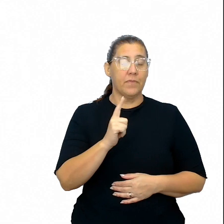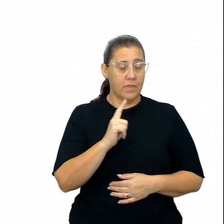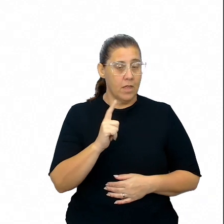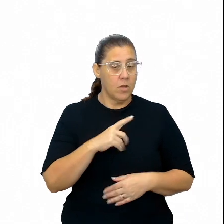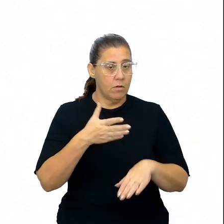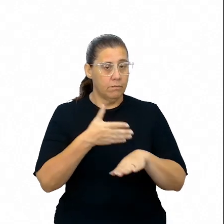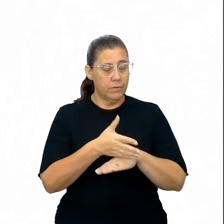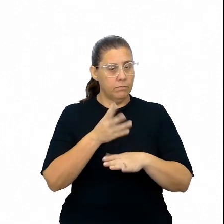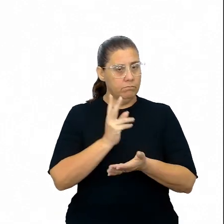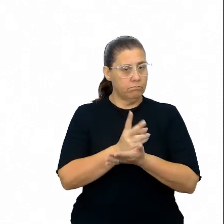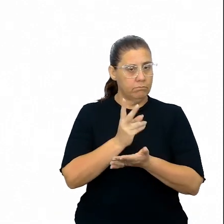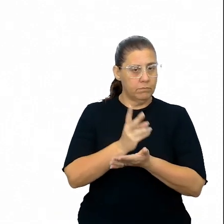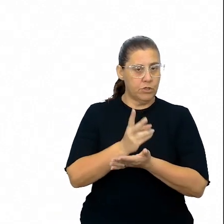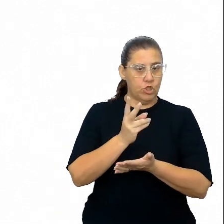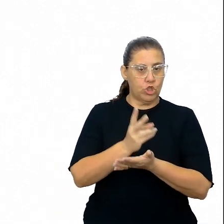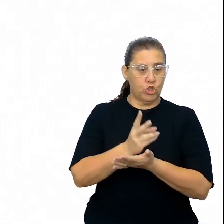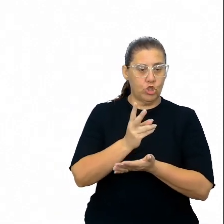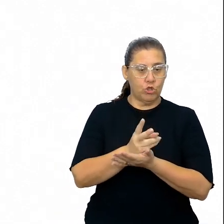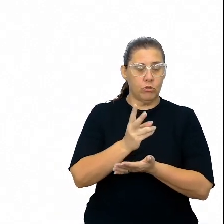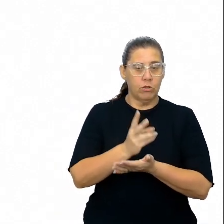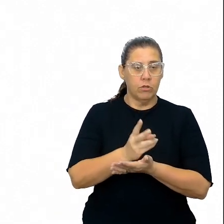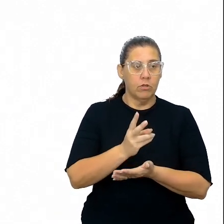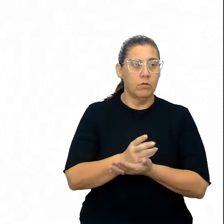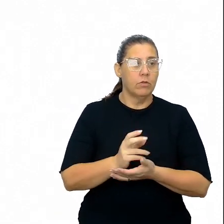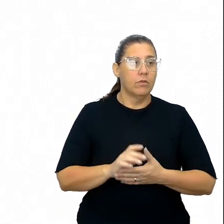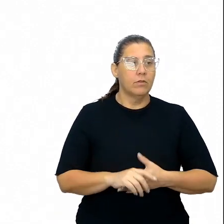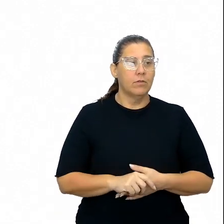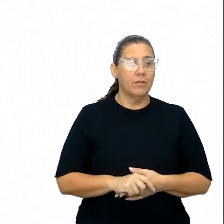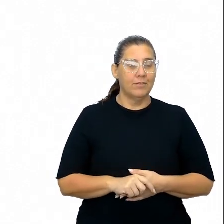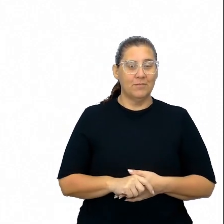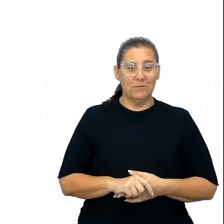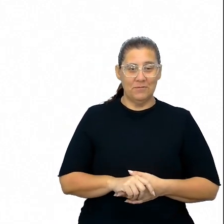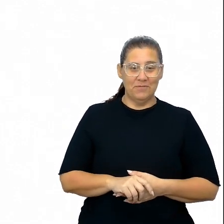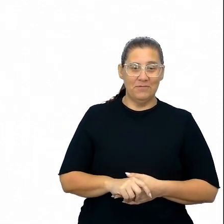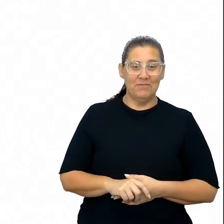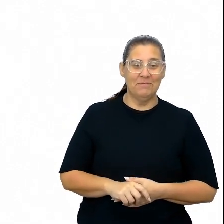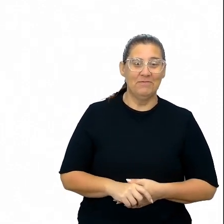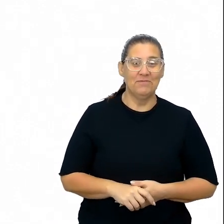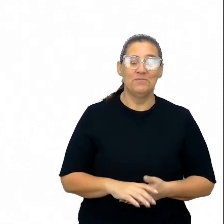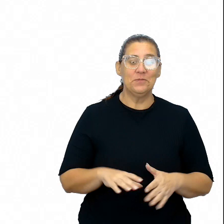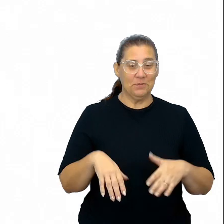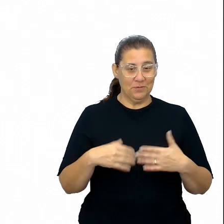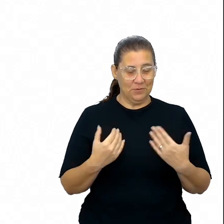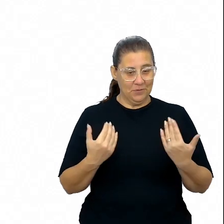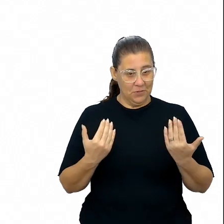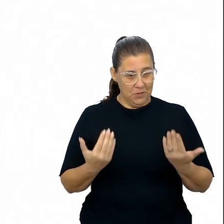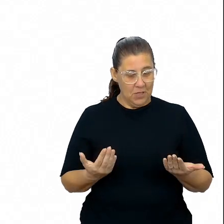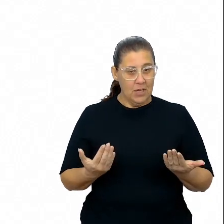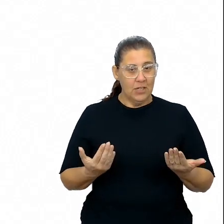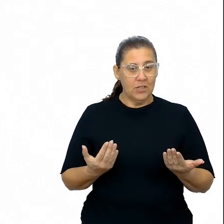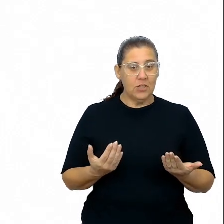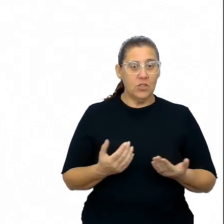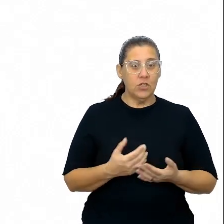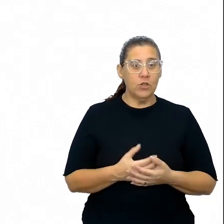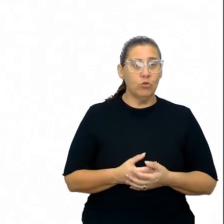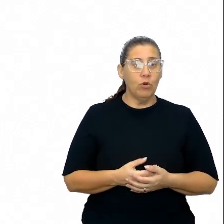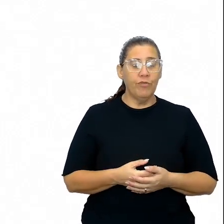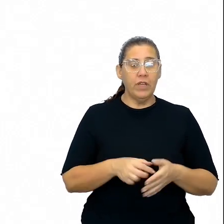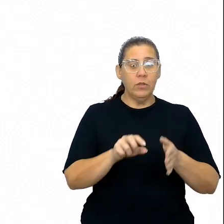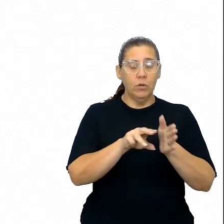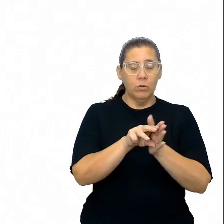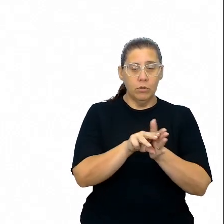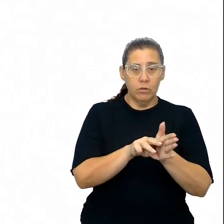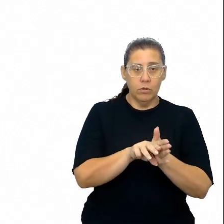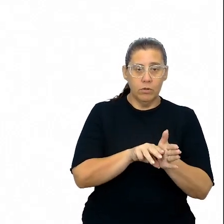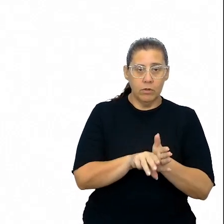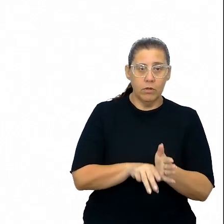parte constantemente das minhas aulas. Bom, e aí vamos para o nosso movimento metodológico que a gente